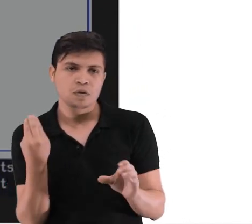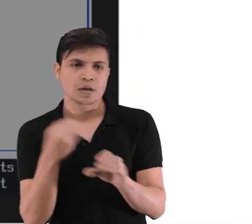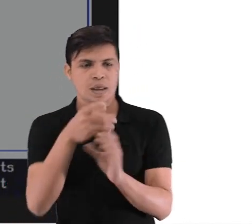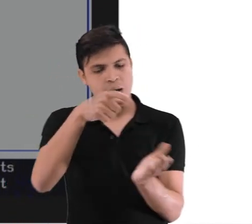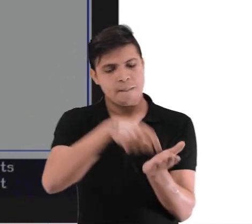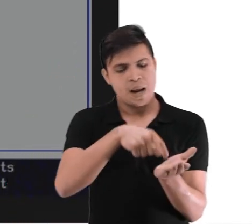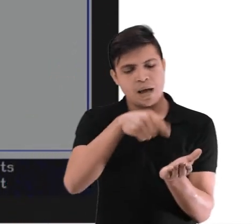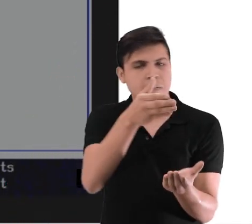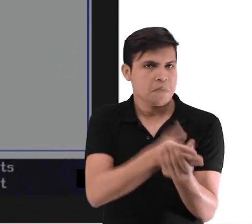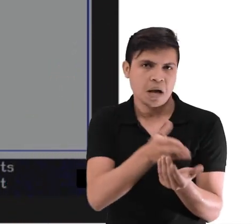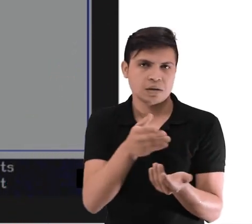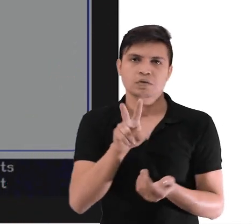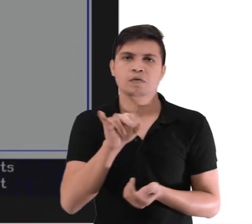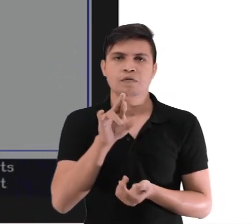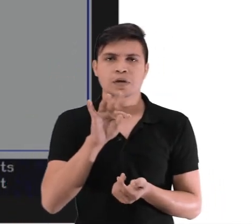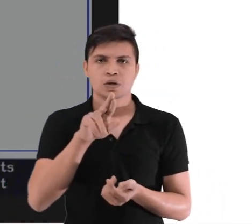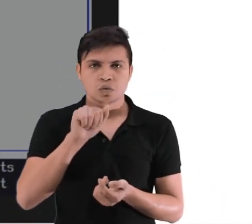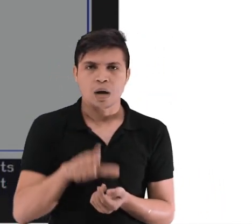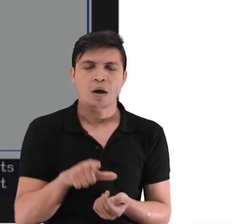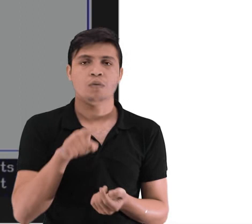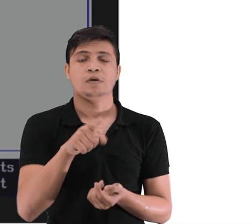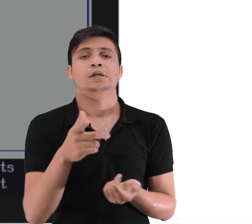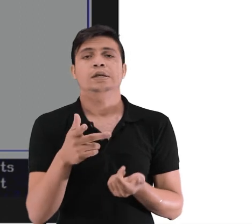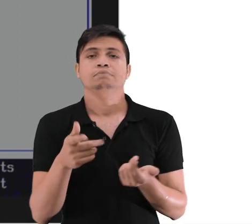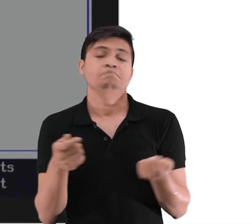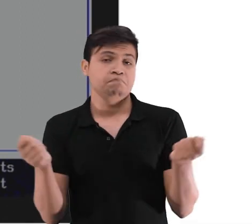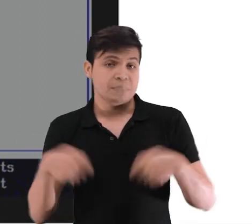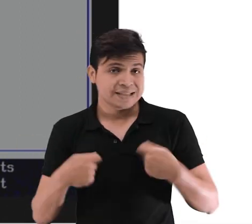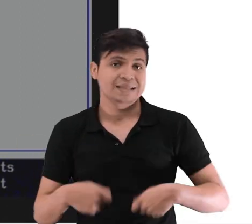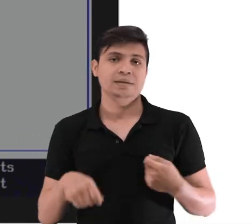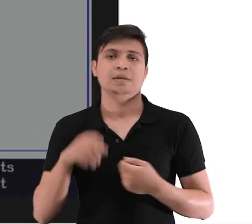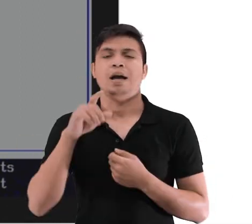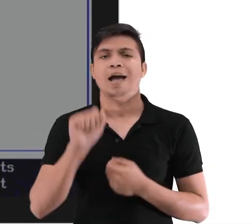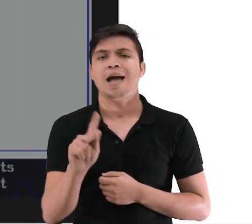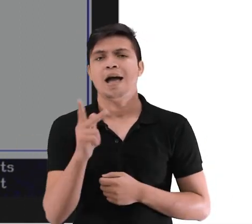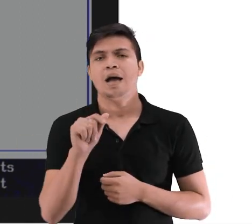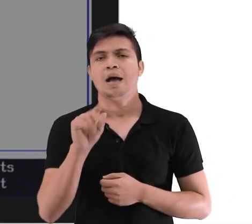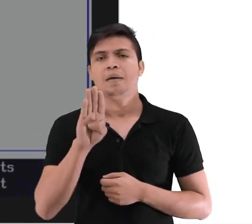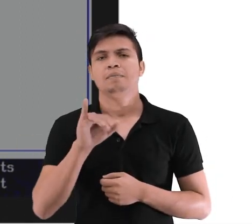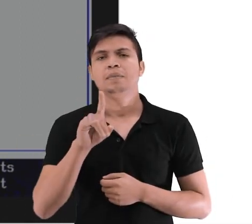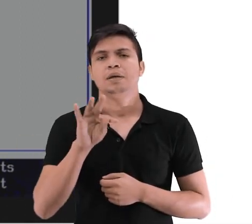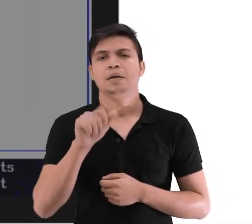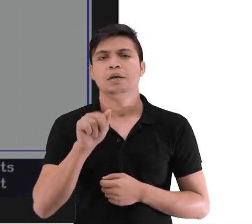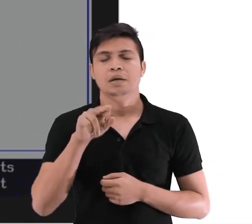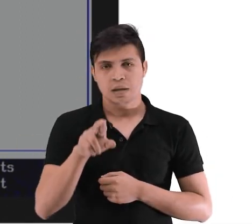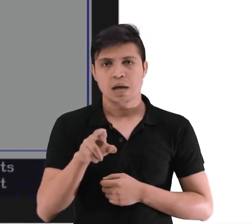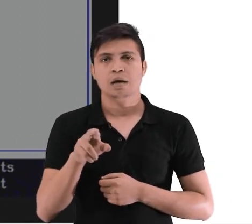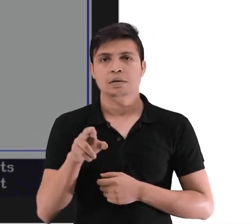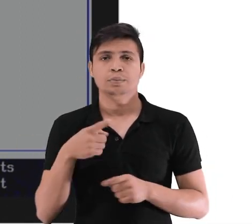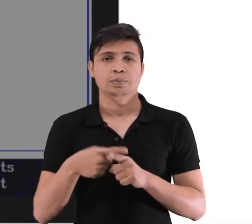ser instalada, quando você instalar o aplicativo, o programa do VirtualBox, pegar a ISO para